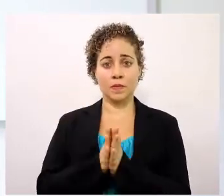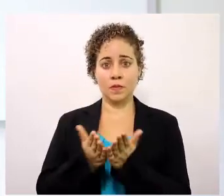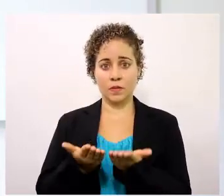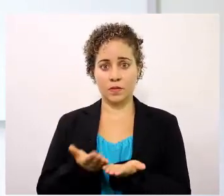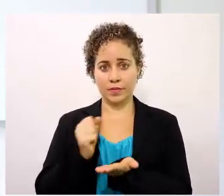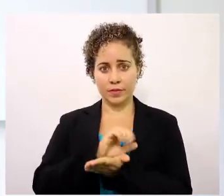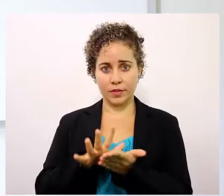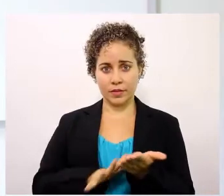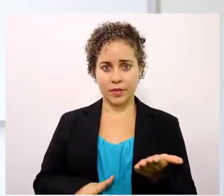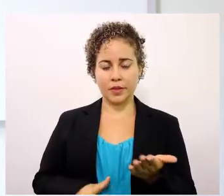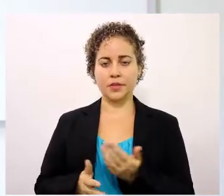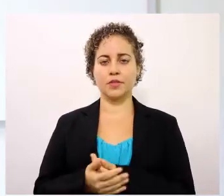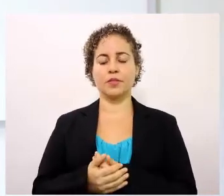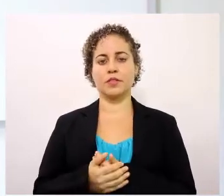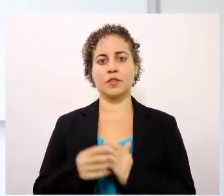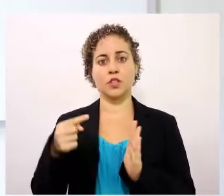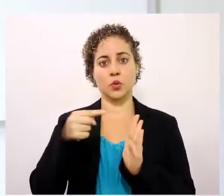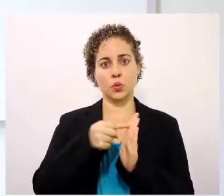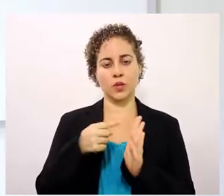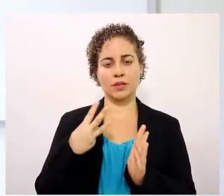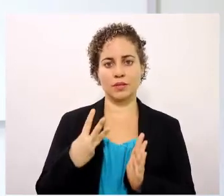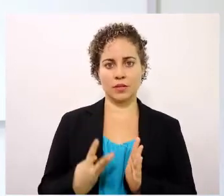de atividades, no item